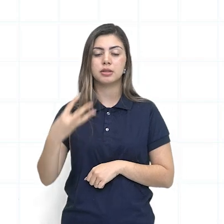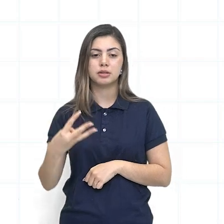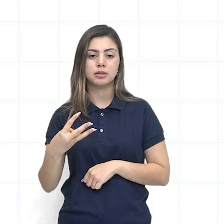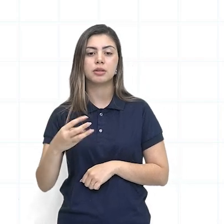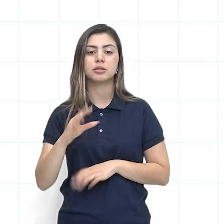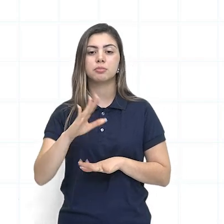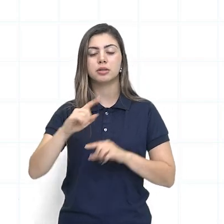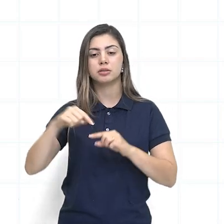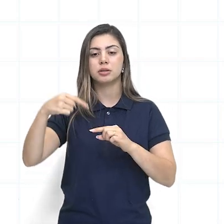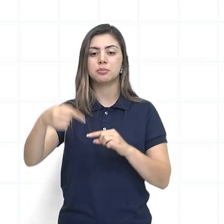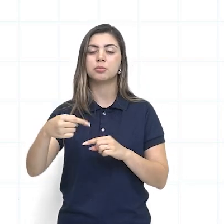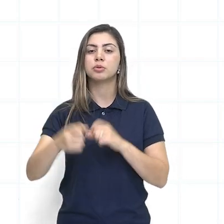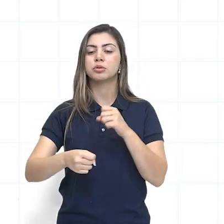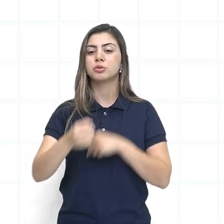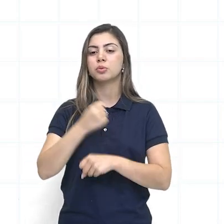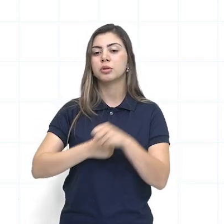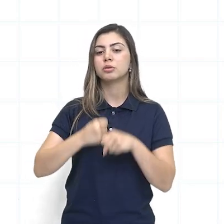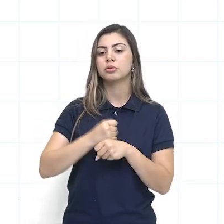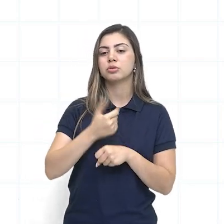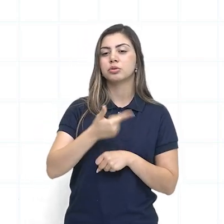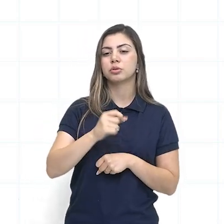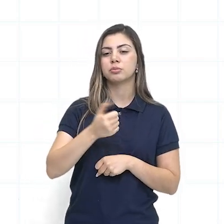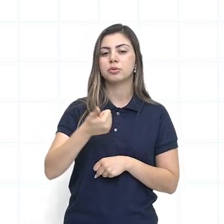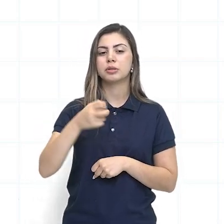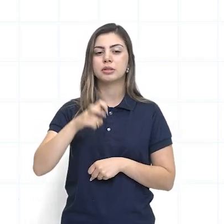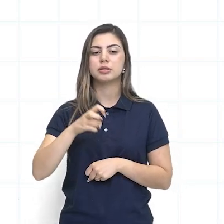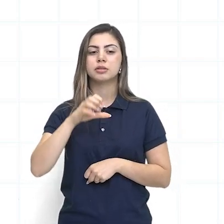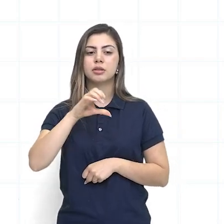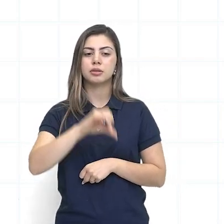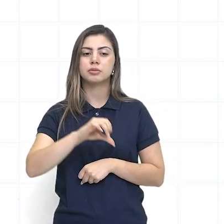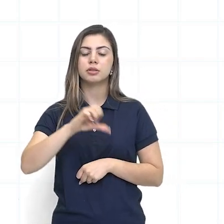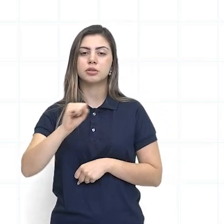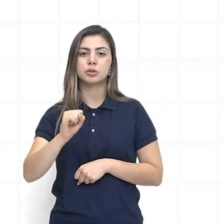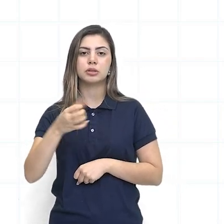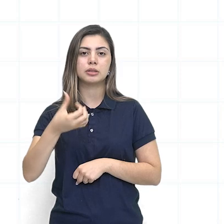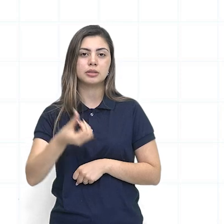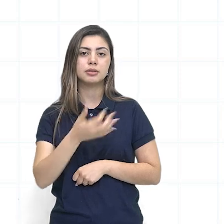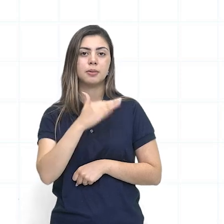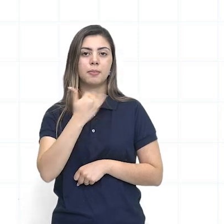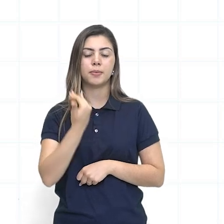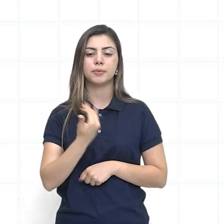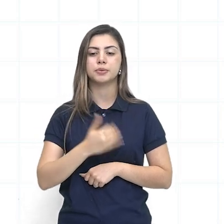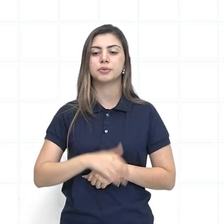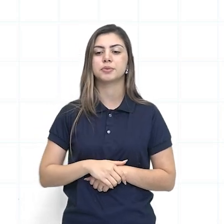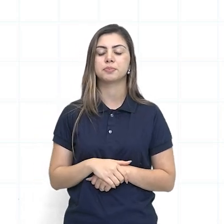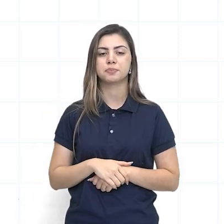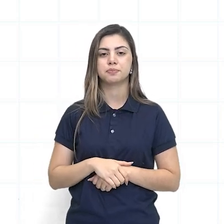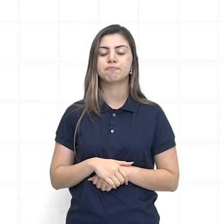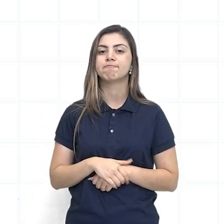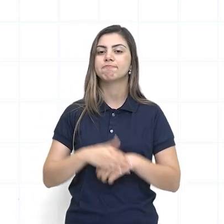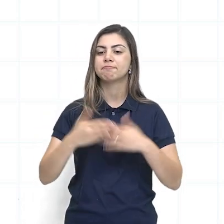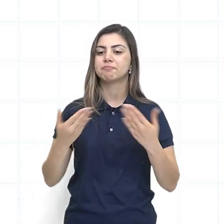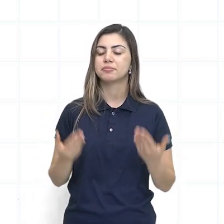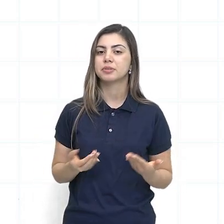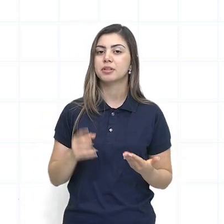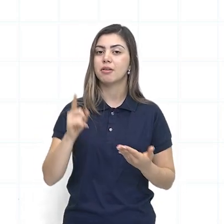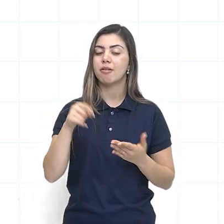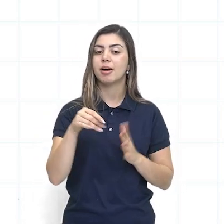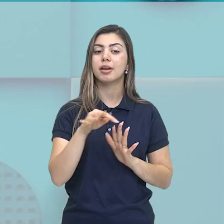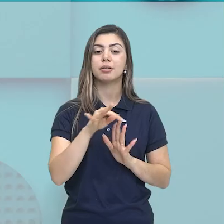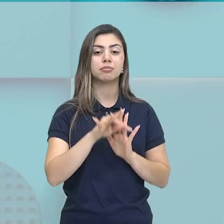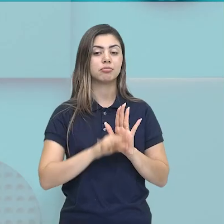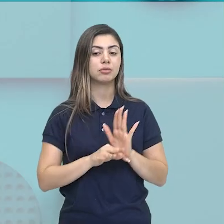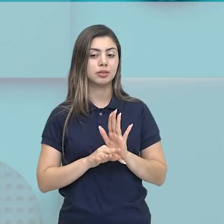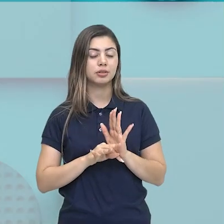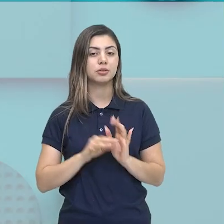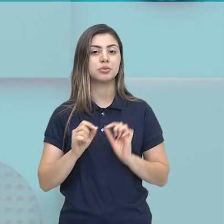Em seguida, veio o ano de 2015, com 986 mortes. Então, aí é um texto,